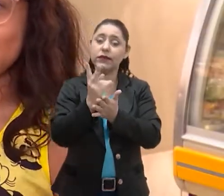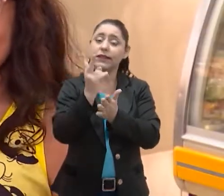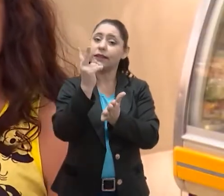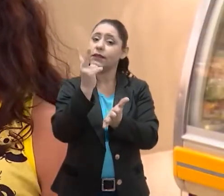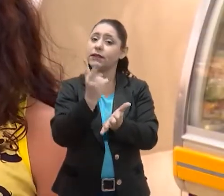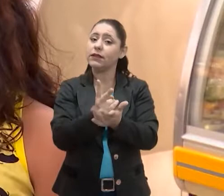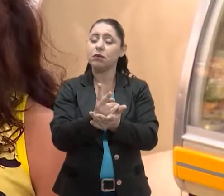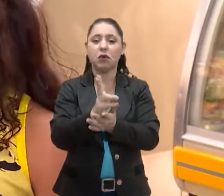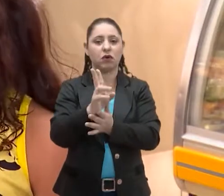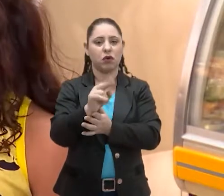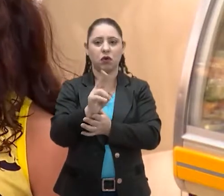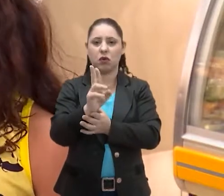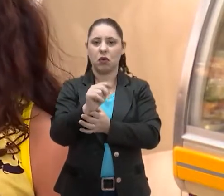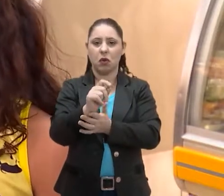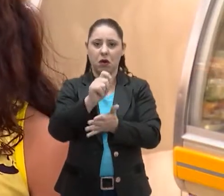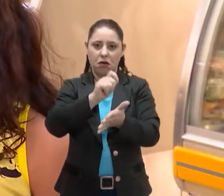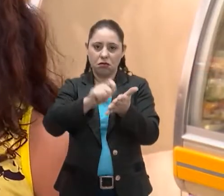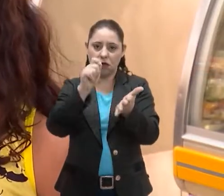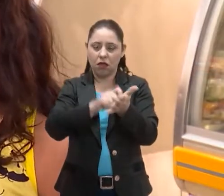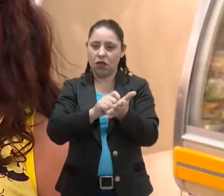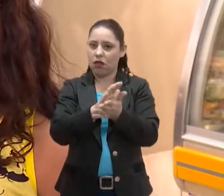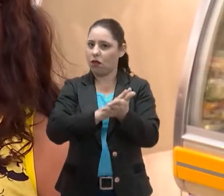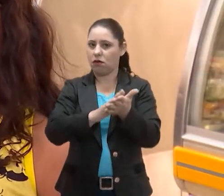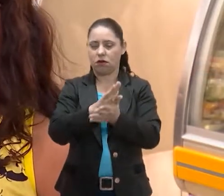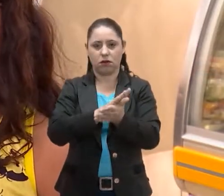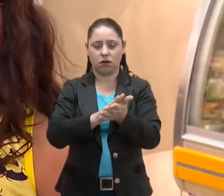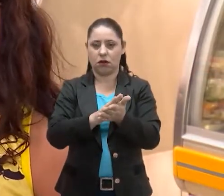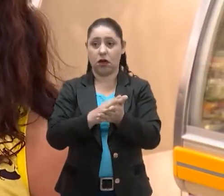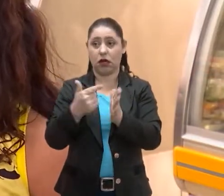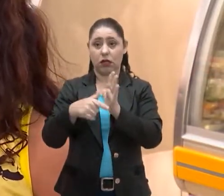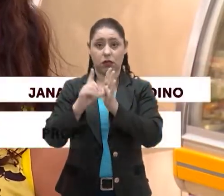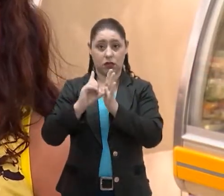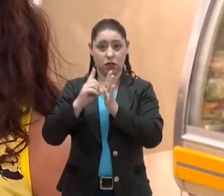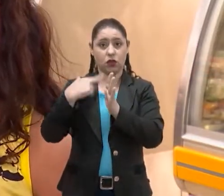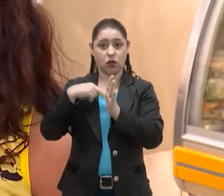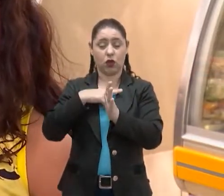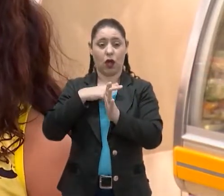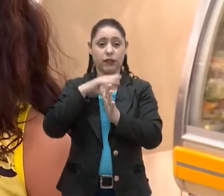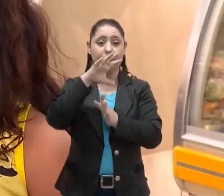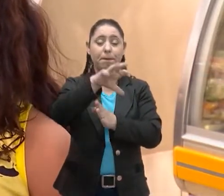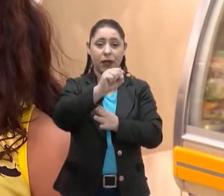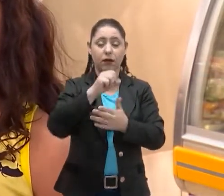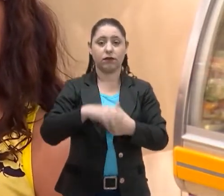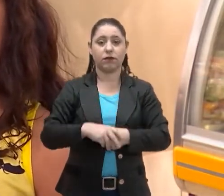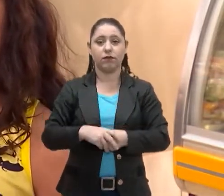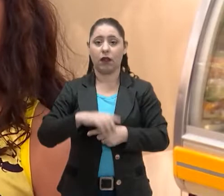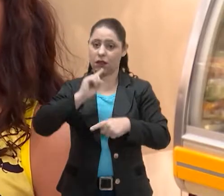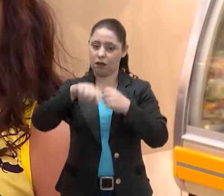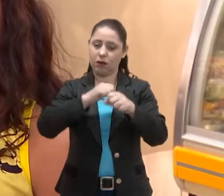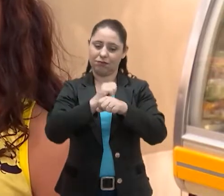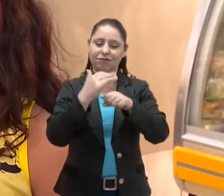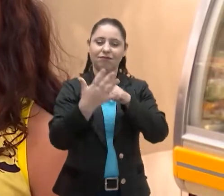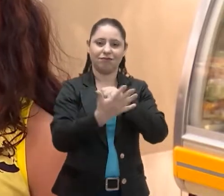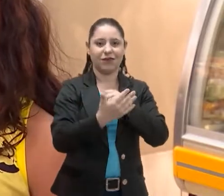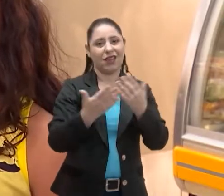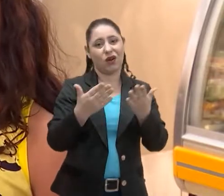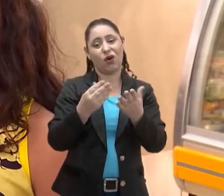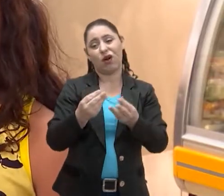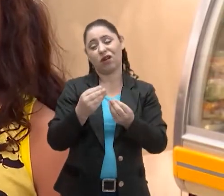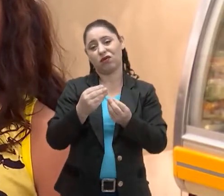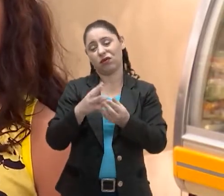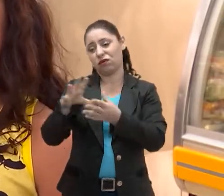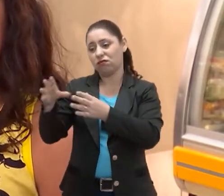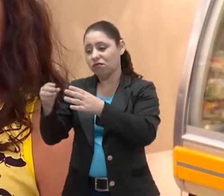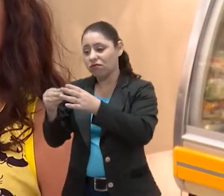comecei, sempre foi assim. Eles nunca foram de anotar. Você sempre, inclusive antes, a gente que servia. Pós-pandemia, que